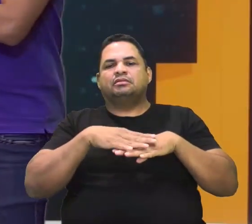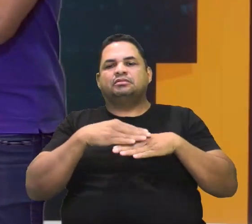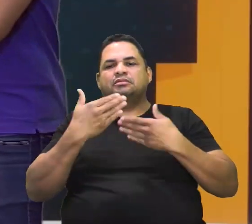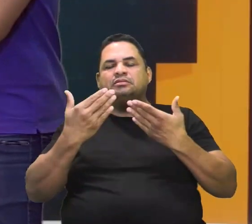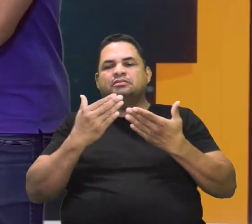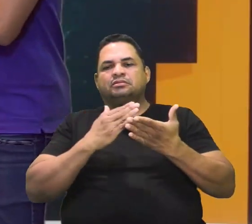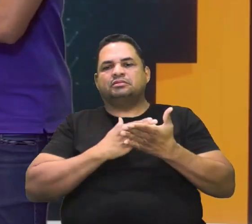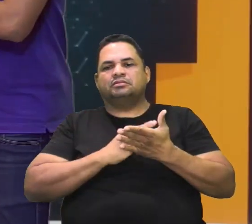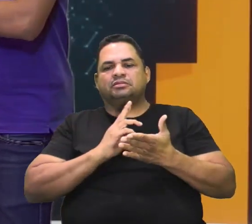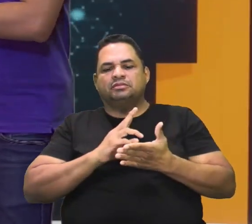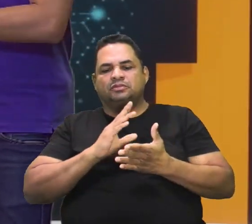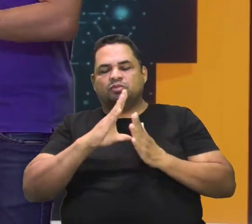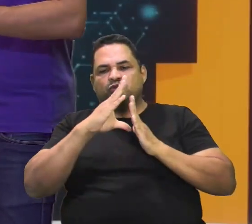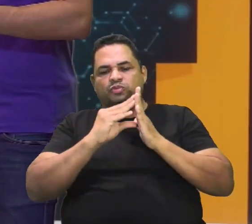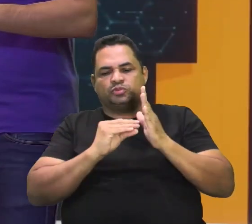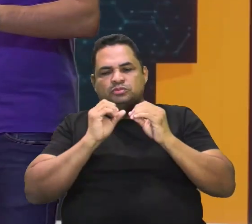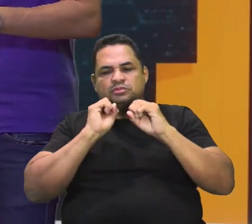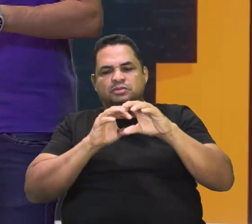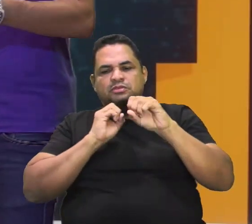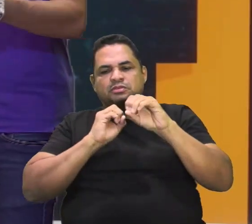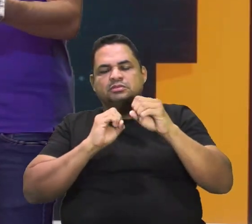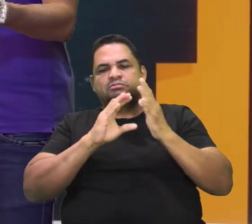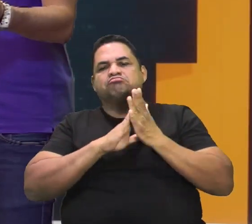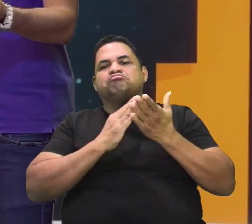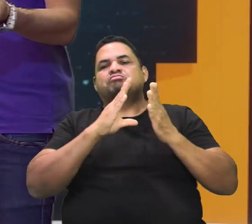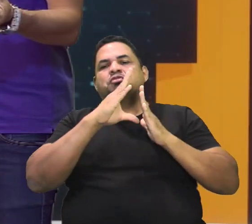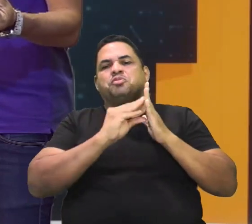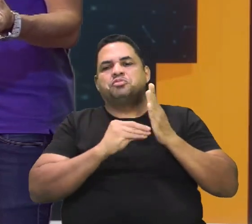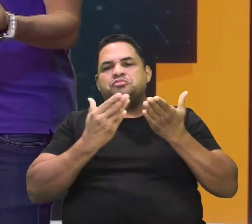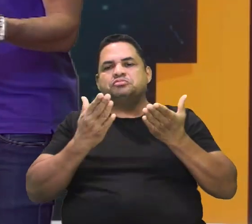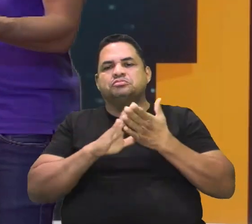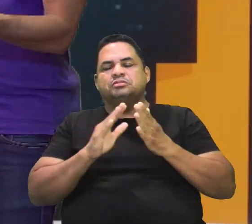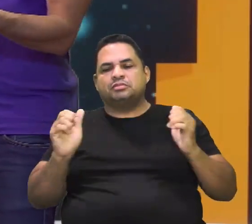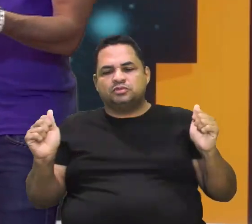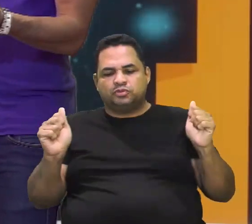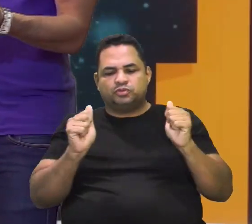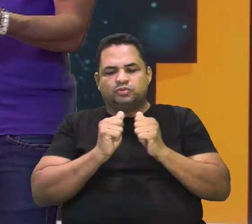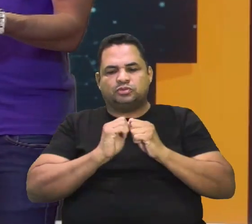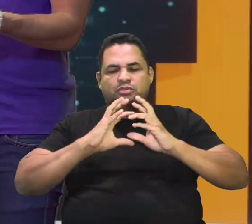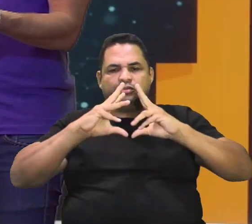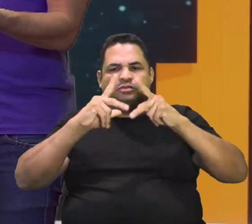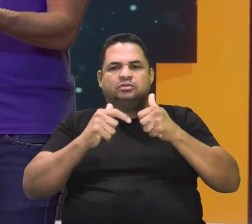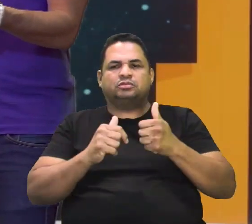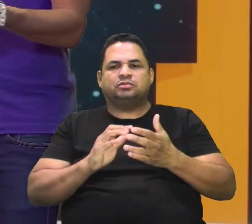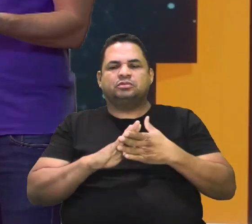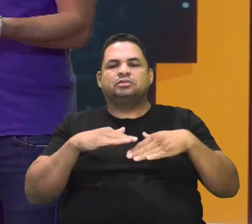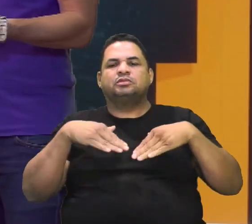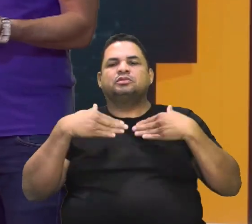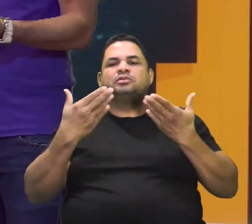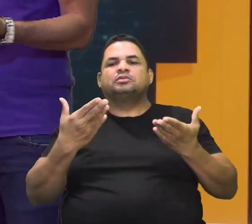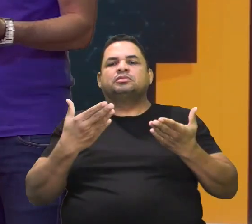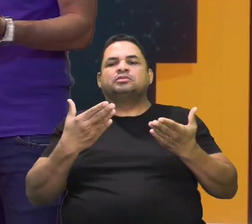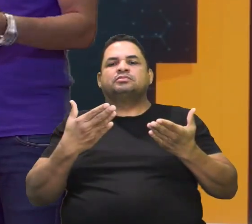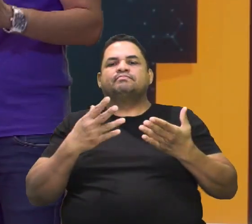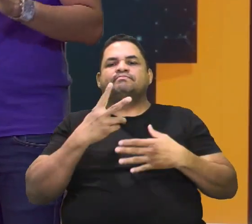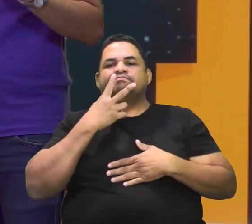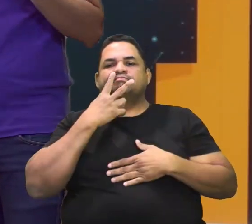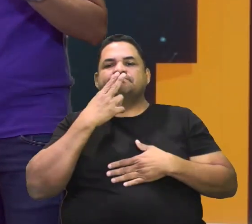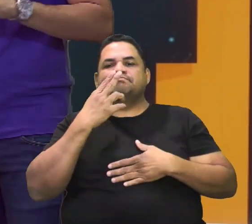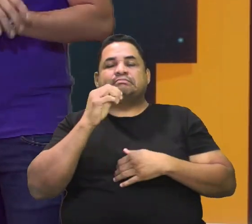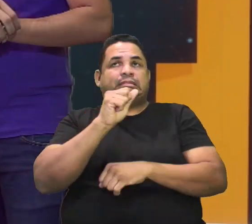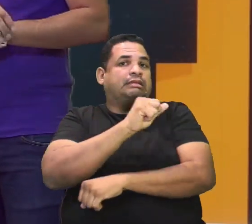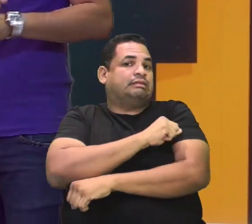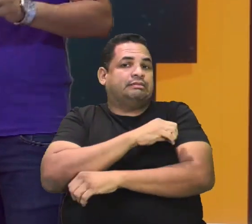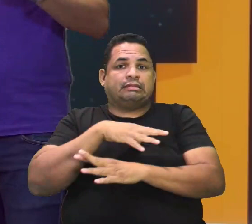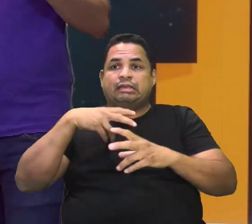puxando, ela vai dando conteúdo. Chega uma hora que ele junta tudo. Né? E quando junta tudo, parece que o aluno